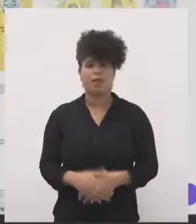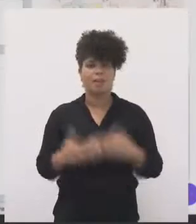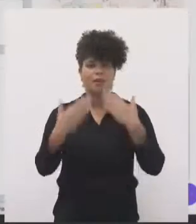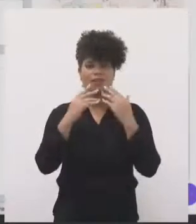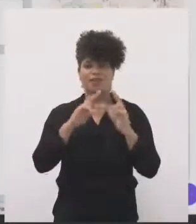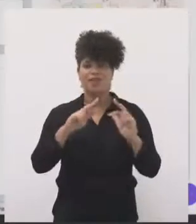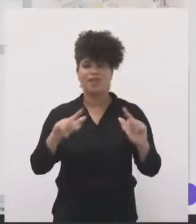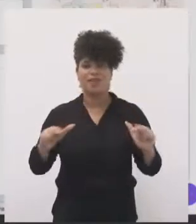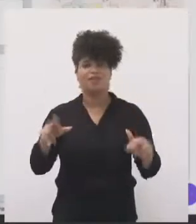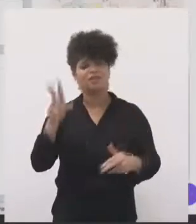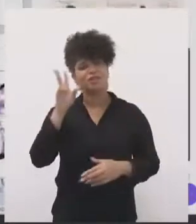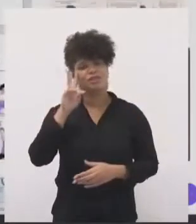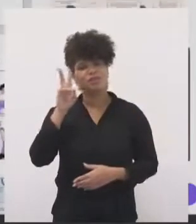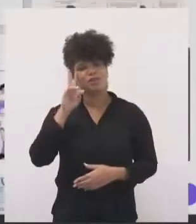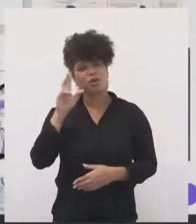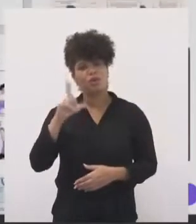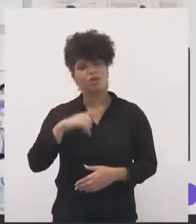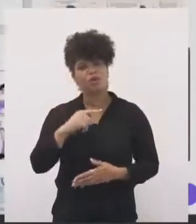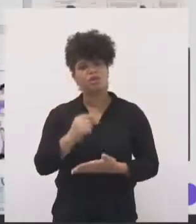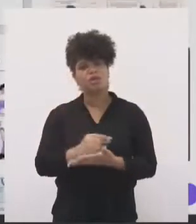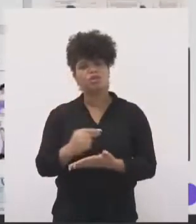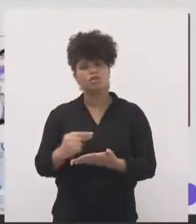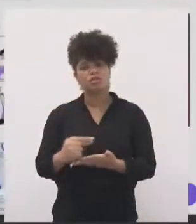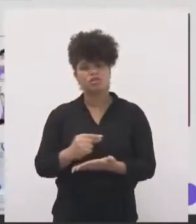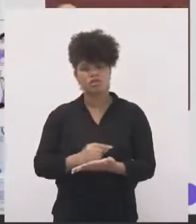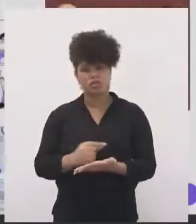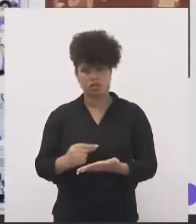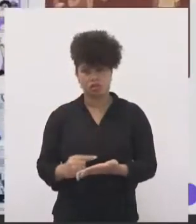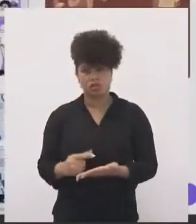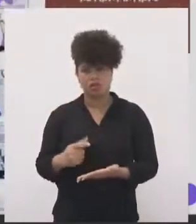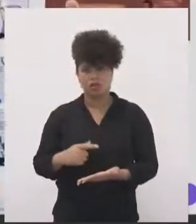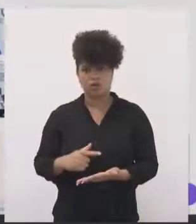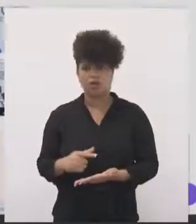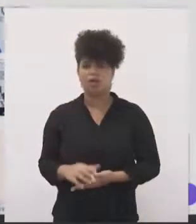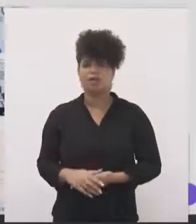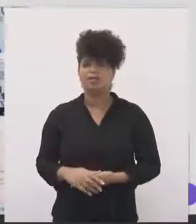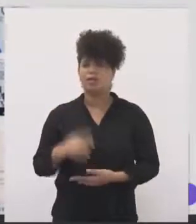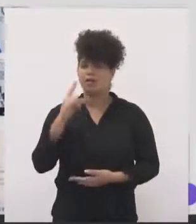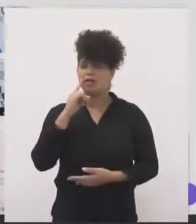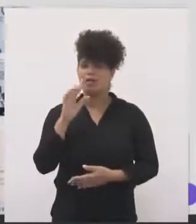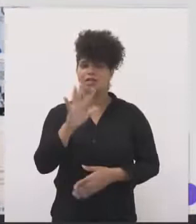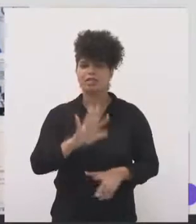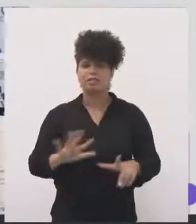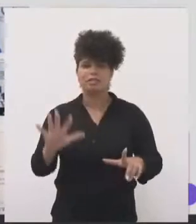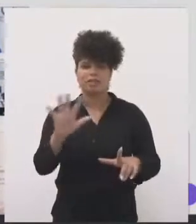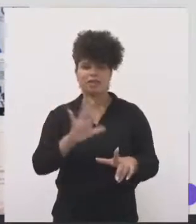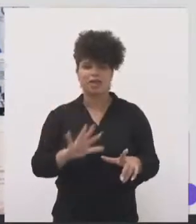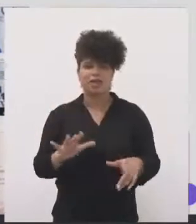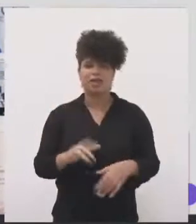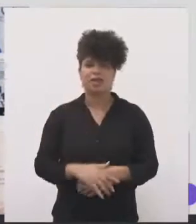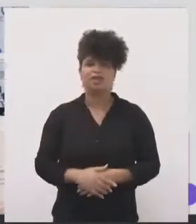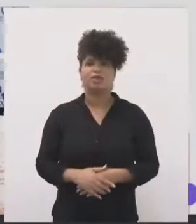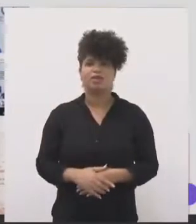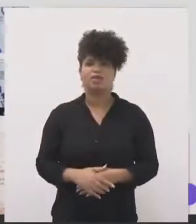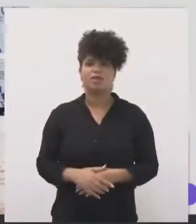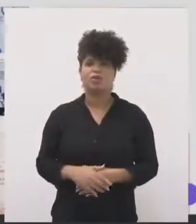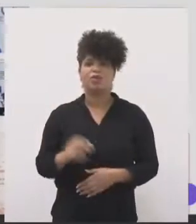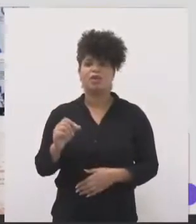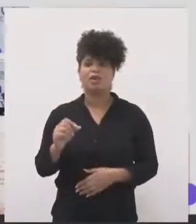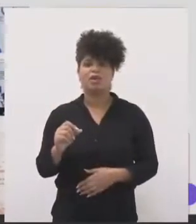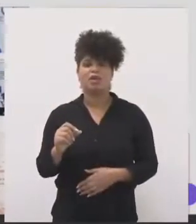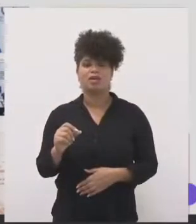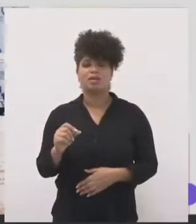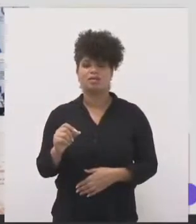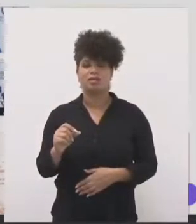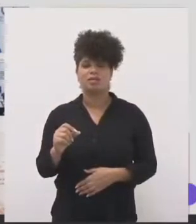de historinhas, de tirinhas, com diversos cenários, uma pizza conversando, aqui um